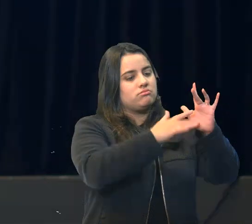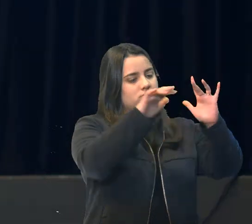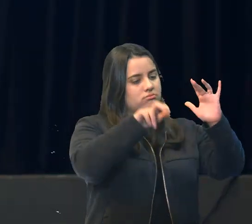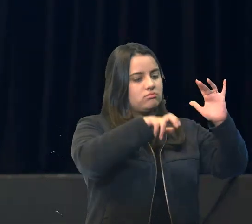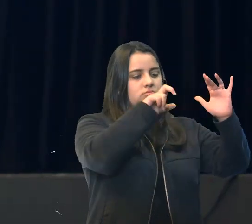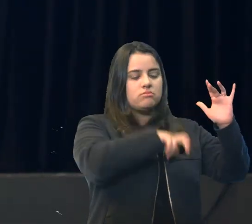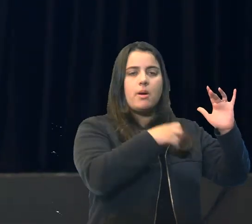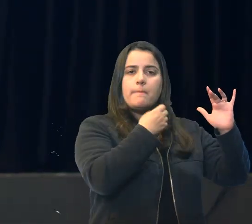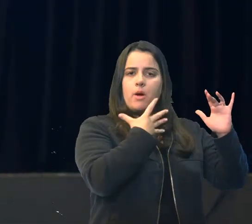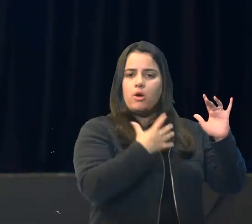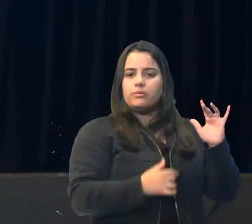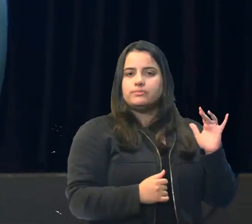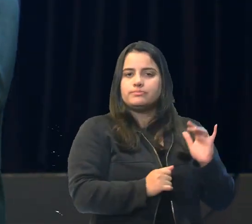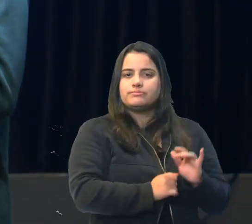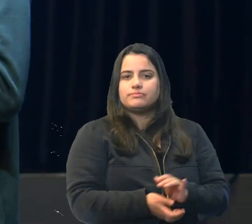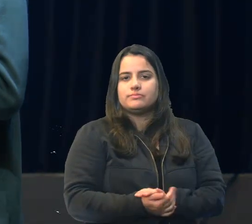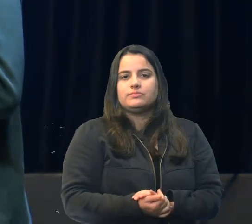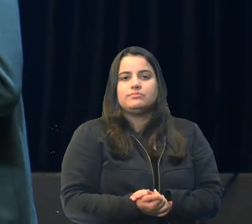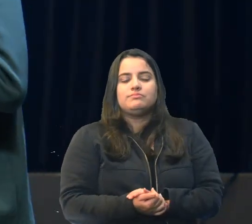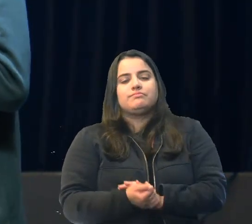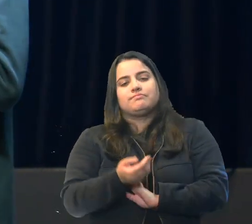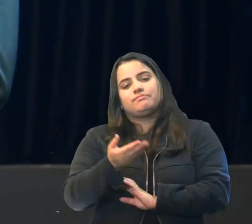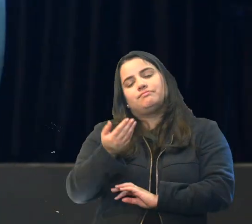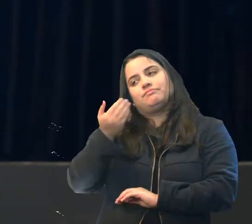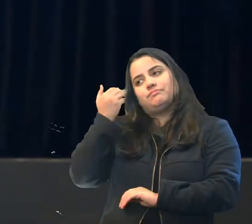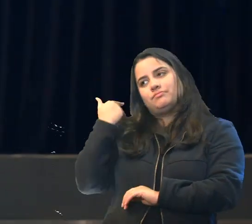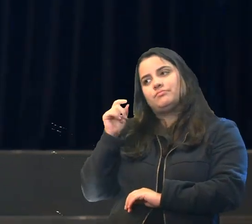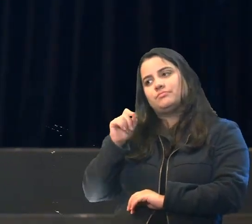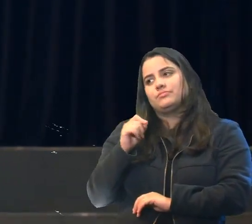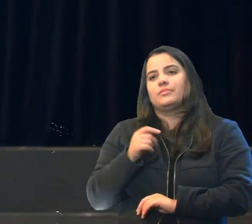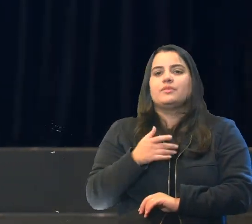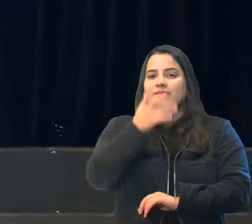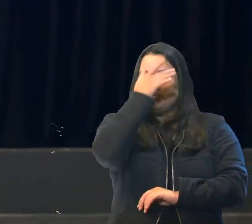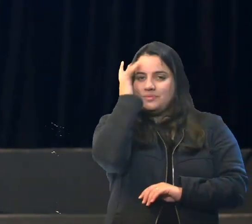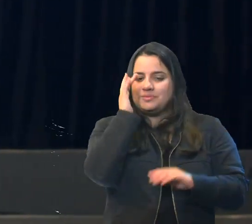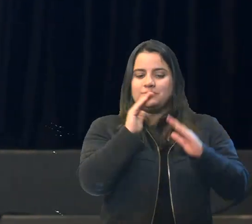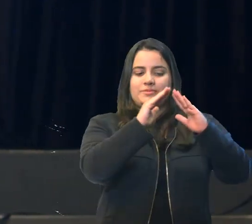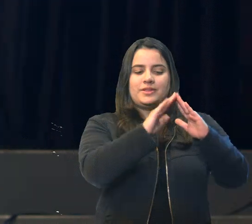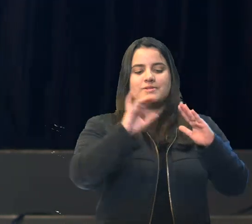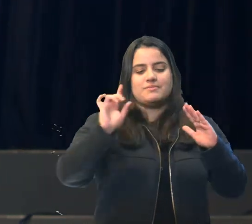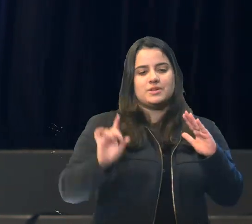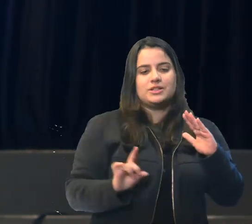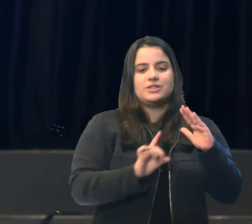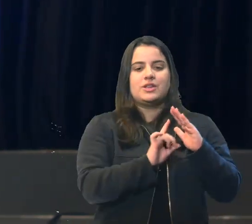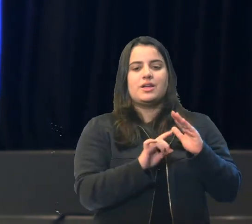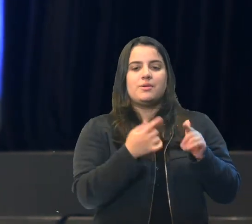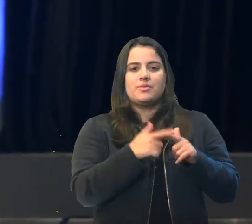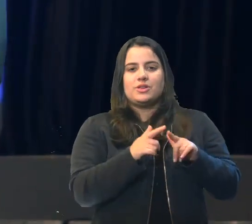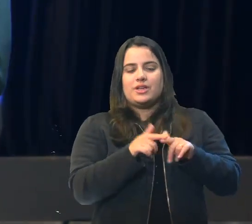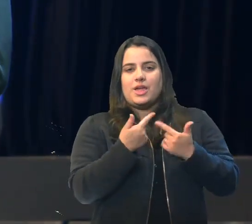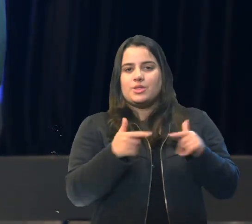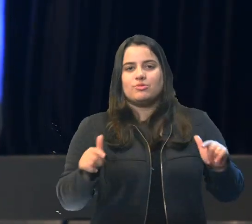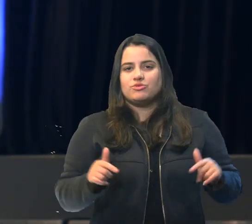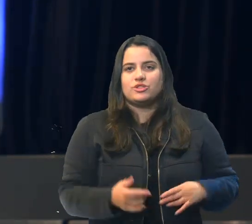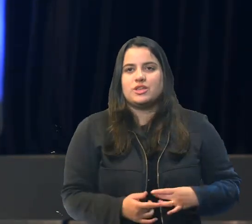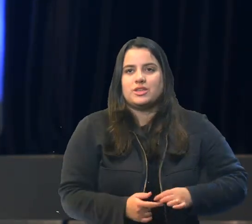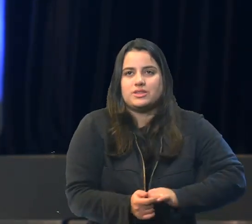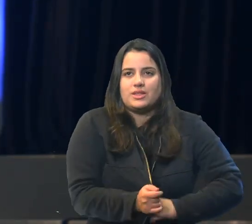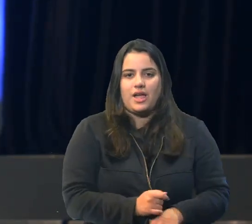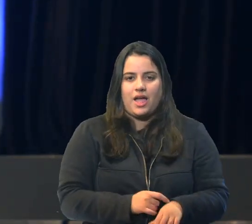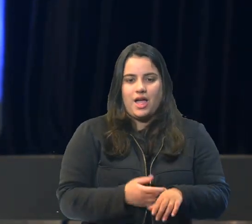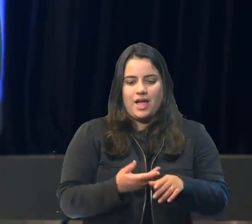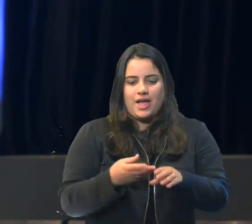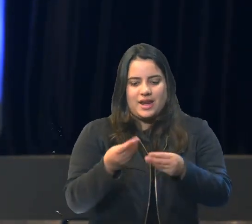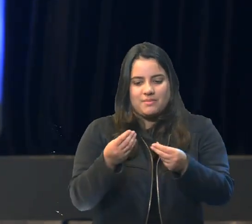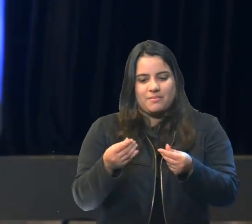hospitaleiro. Naquela época, um bom hospitaleiro, quando alguém chegava na sua casa, porque não tinha asfalto, as pessoas andavam em terra